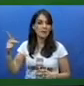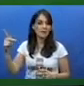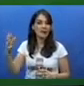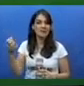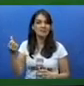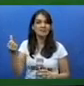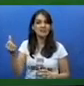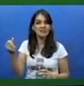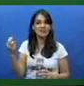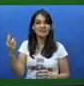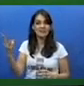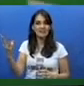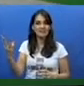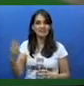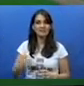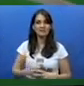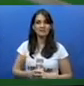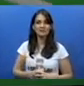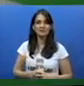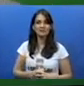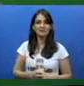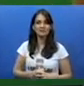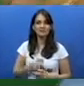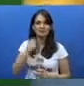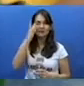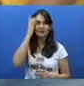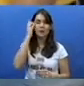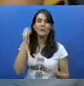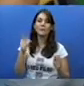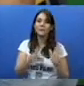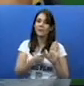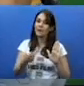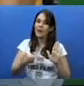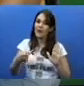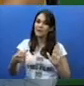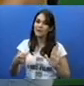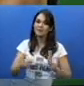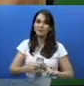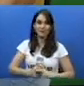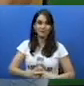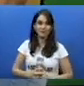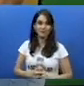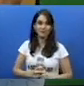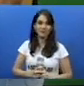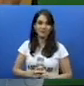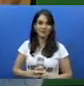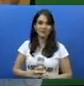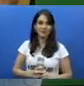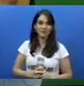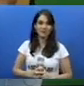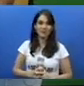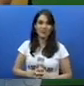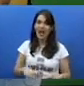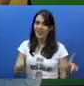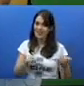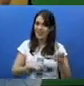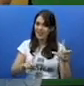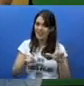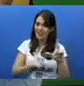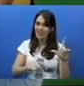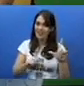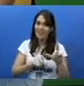página 63 e vamos falar esse poeminha. Vamos ler. Nas letras,